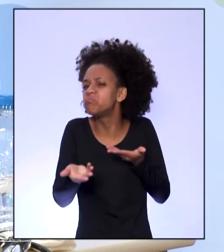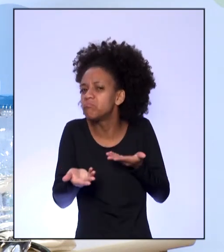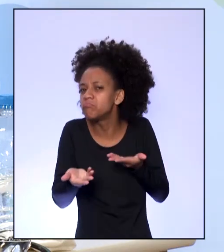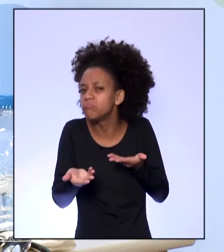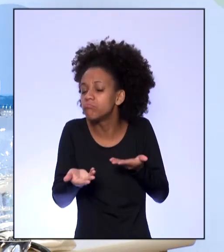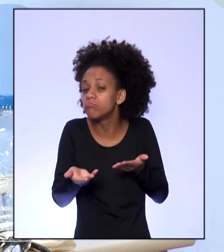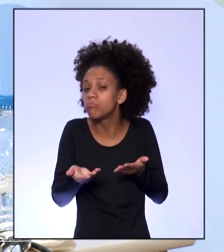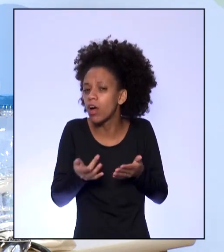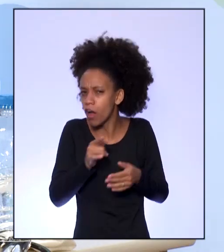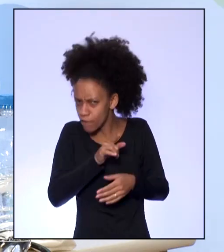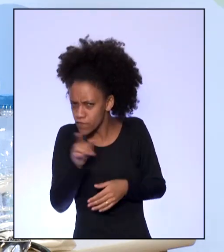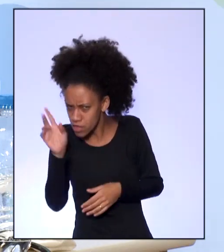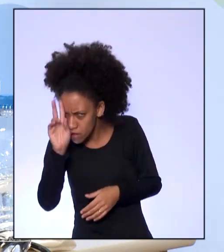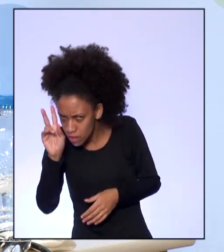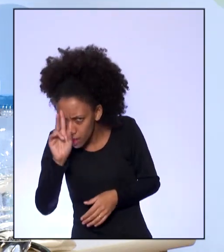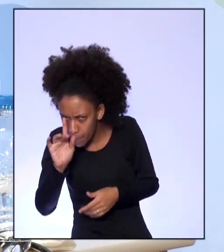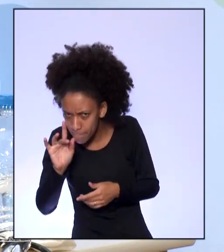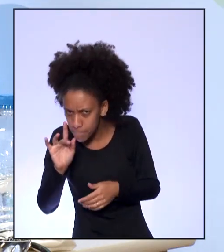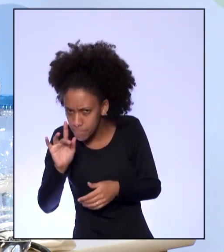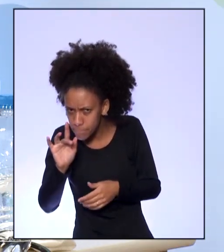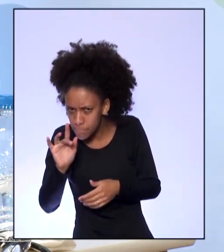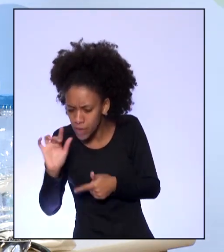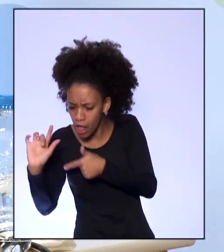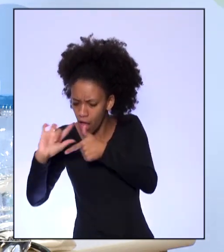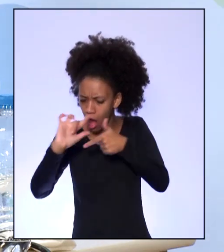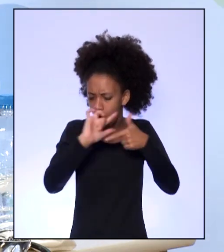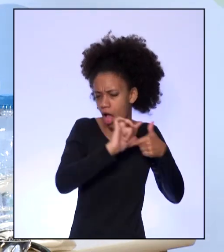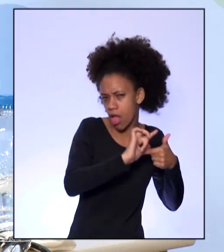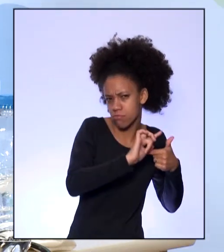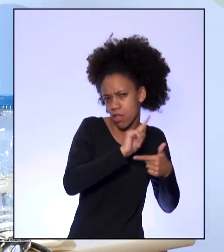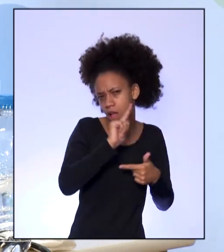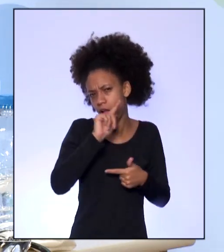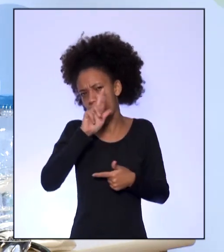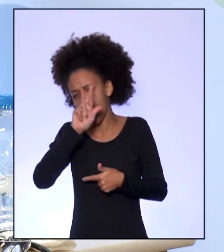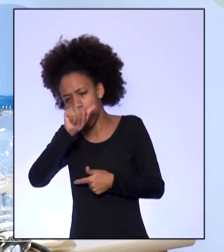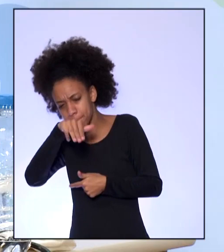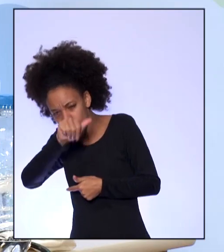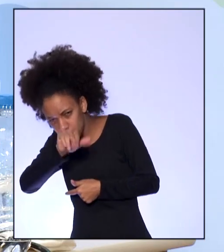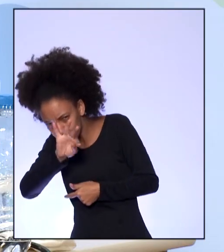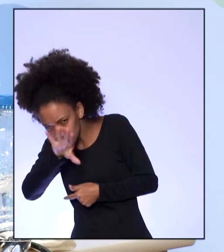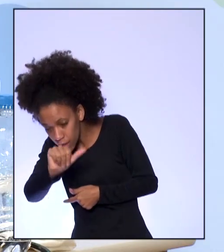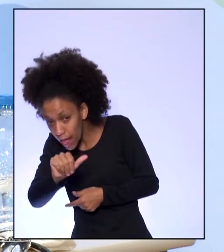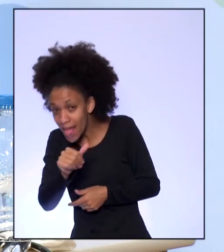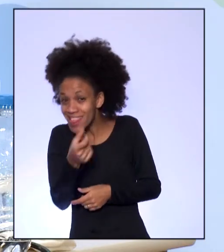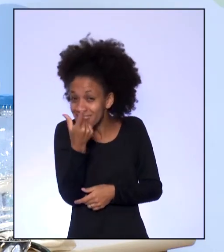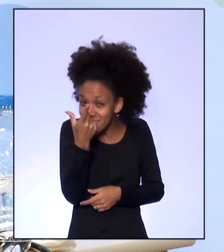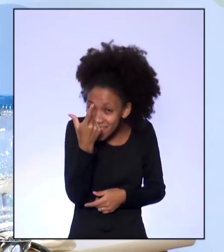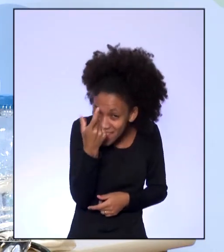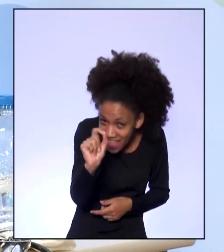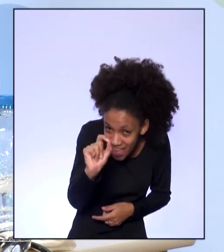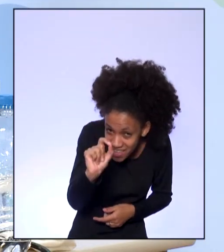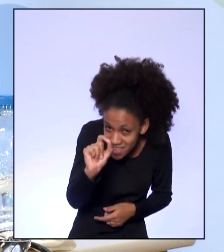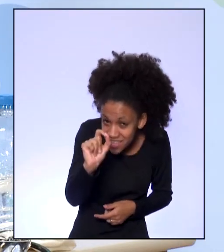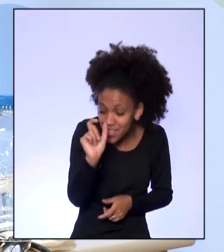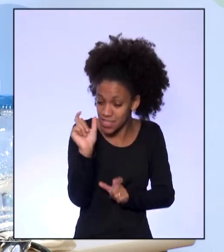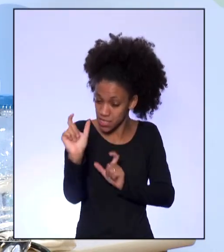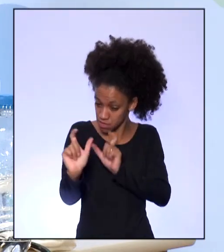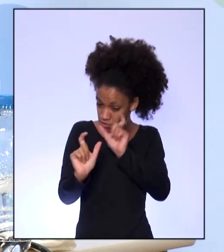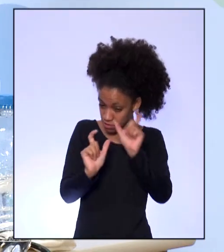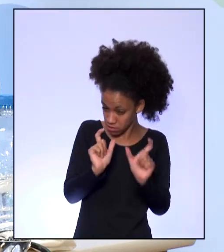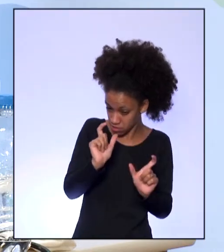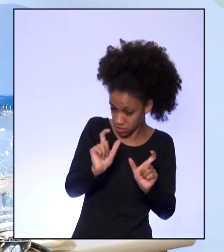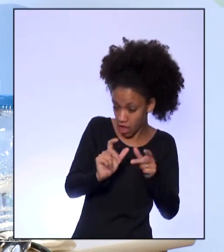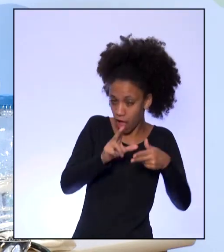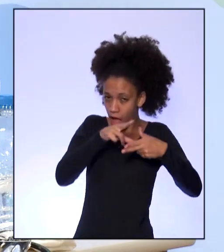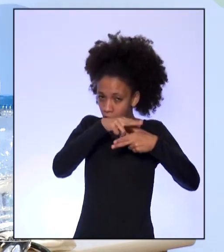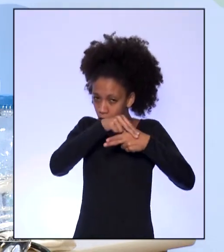as classes gramaticais? Nós temos 10 classificações para as palavras na língua portuguesa.